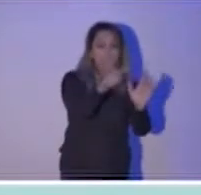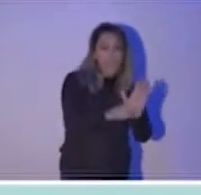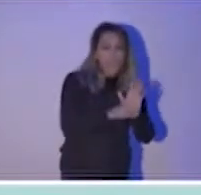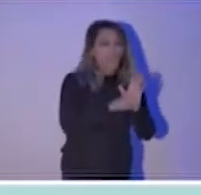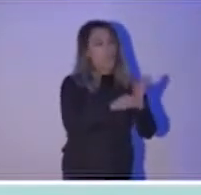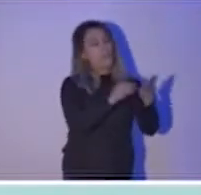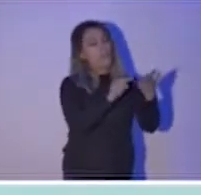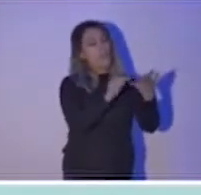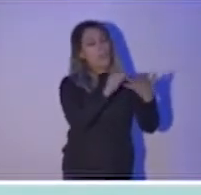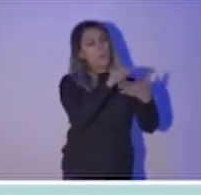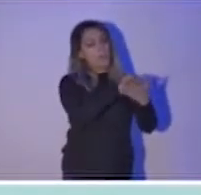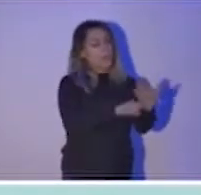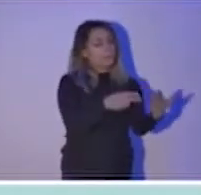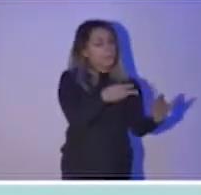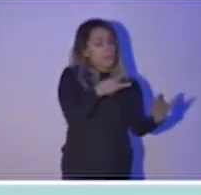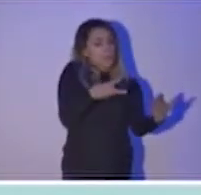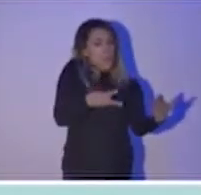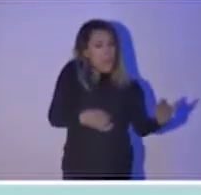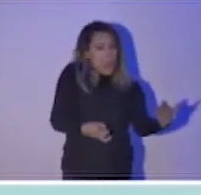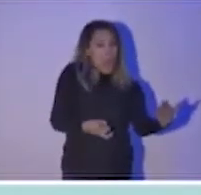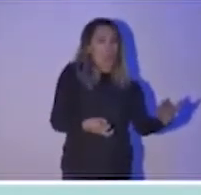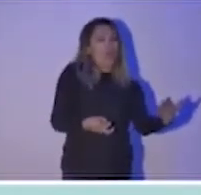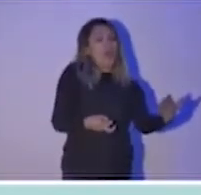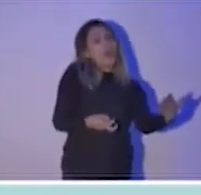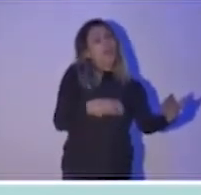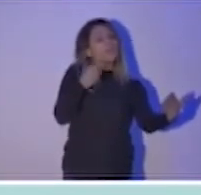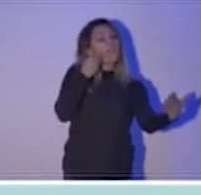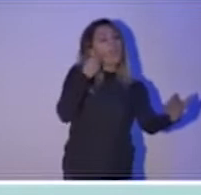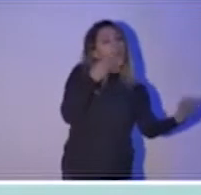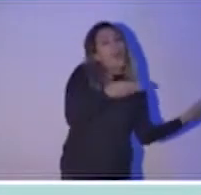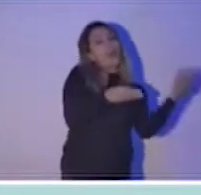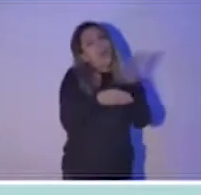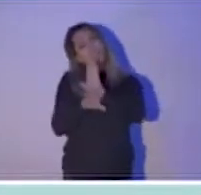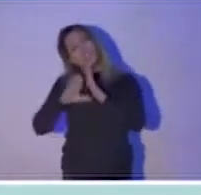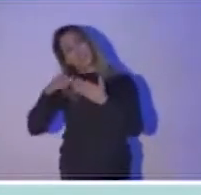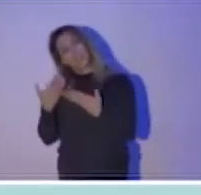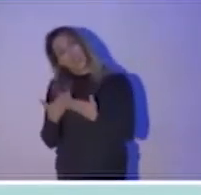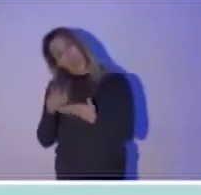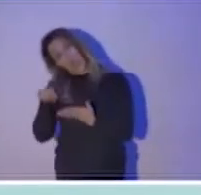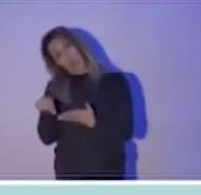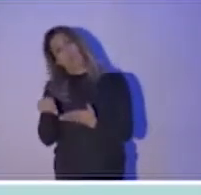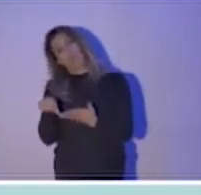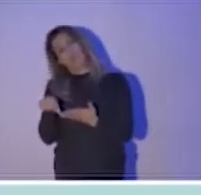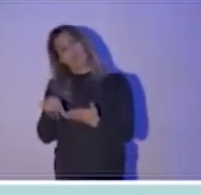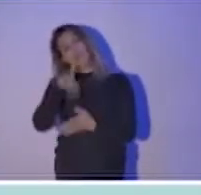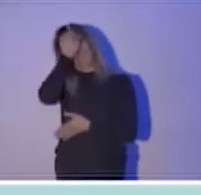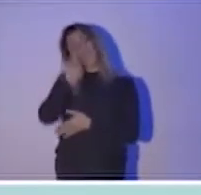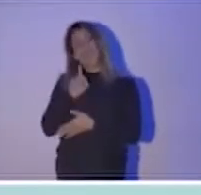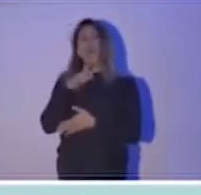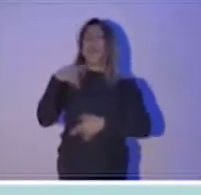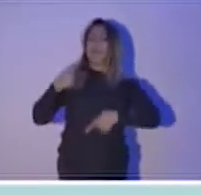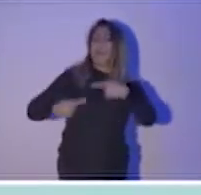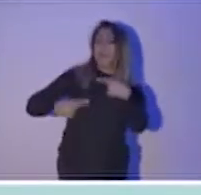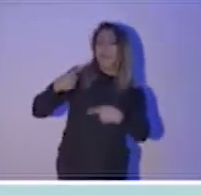vir para a escola. O diretor não engaveta os resultados da avaliação. Ele discute os resultados de avaliação. E os